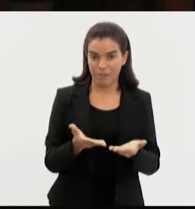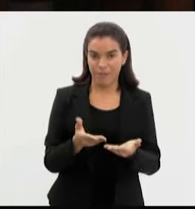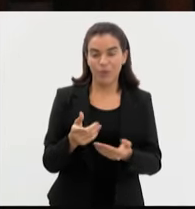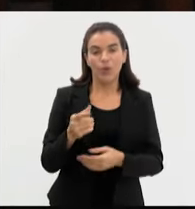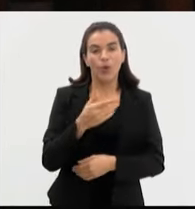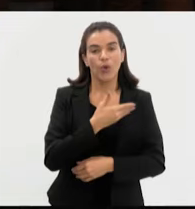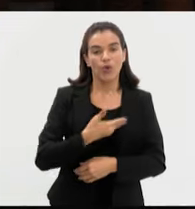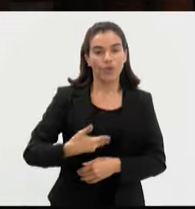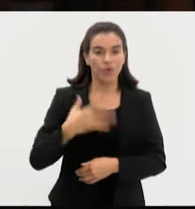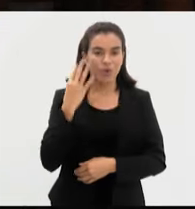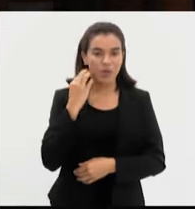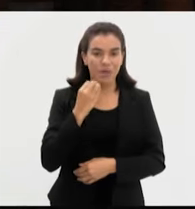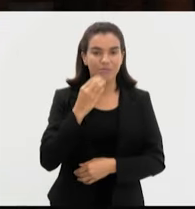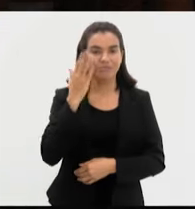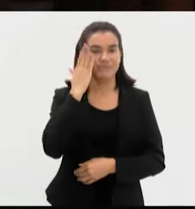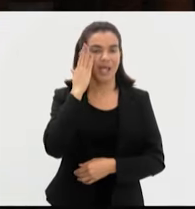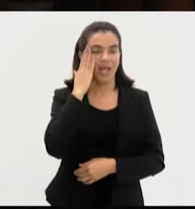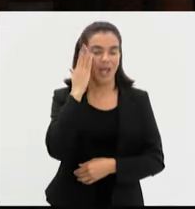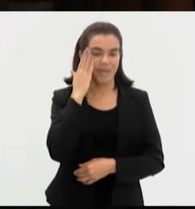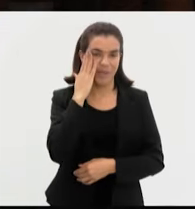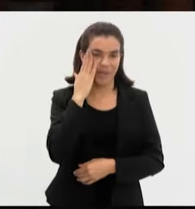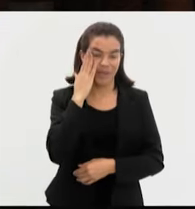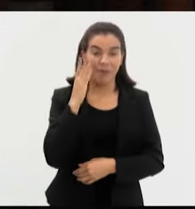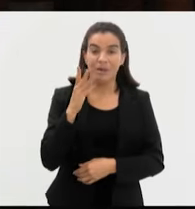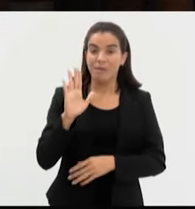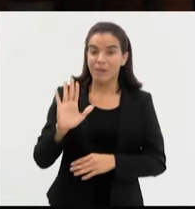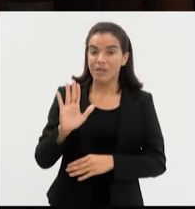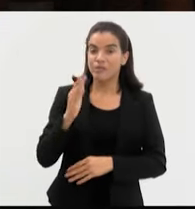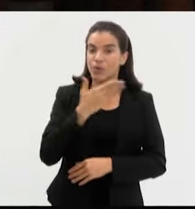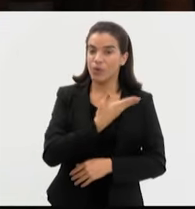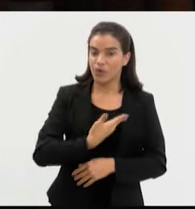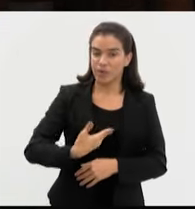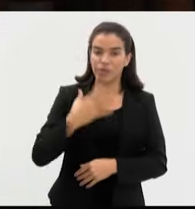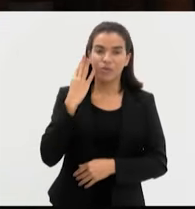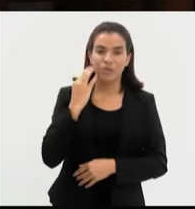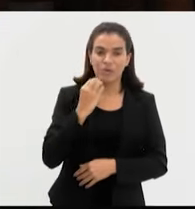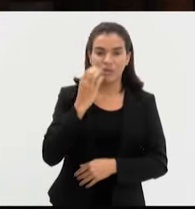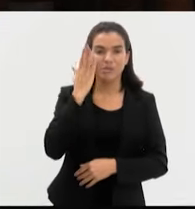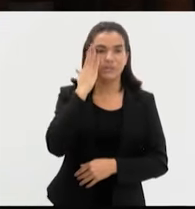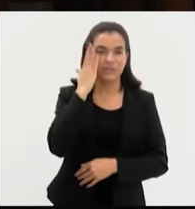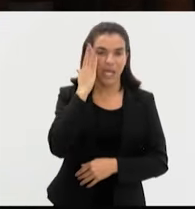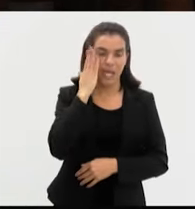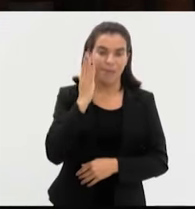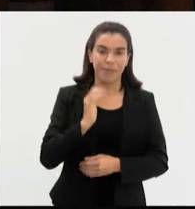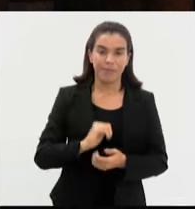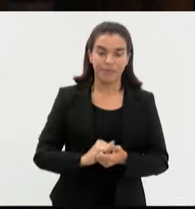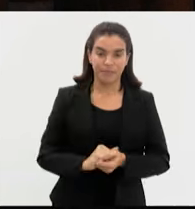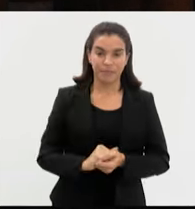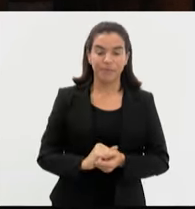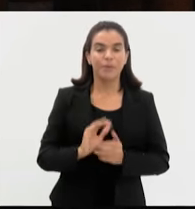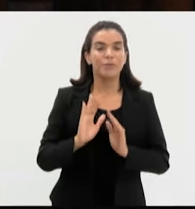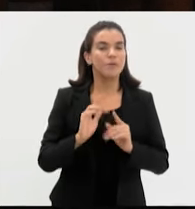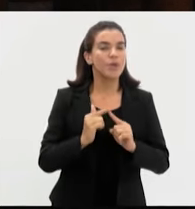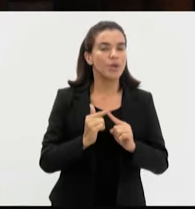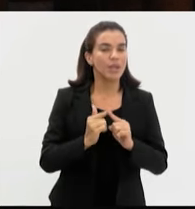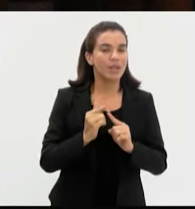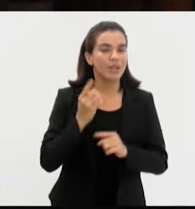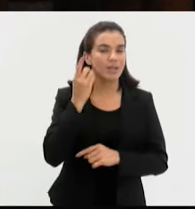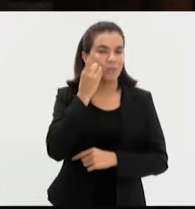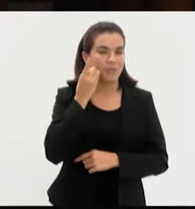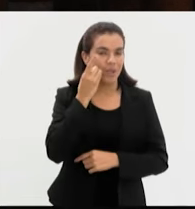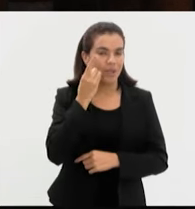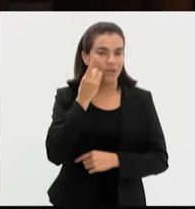dívida ninguém aqui fala que o governador não sabe dessa dívida ou deixa de cobrar isso até por Dino Eu também sou